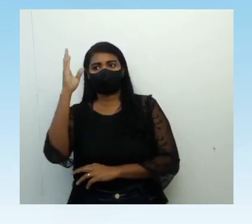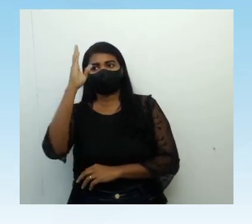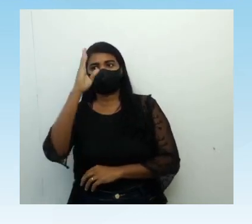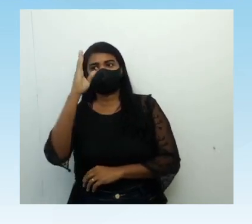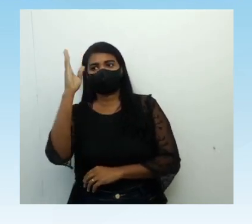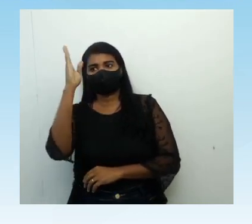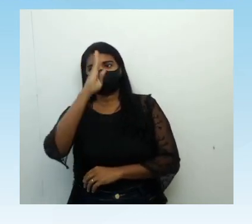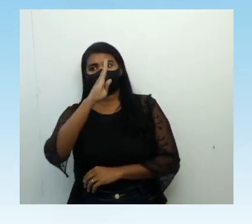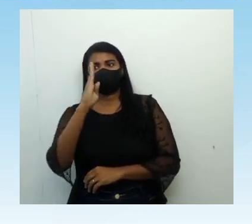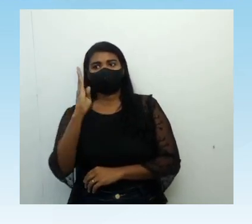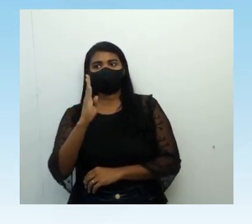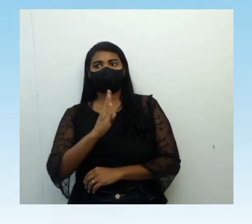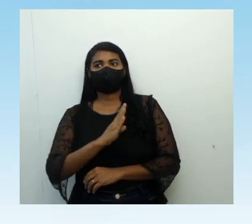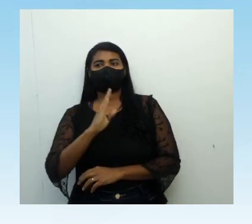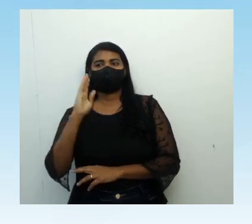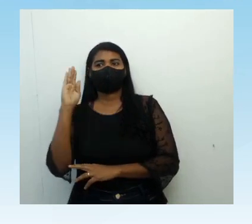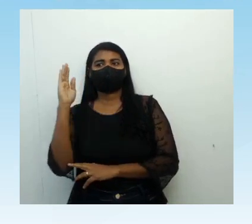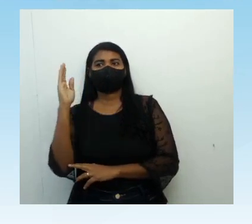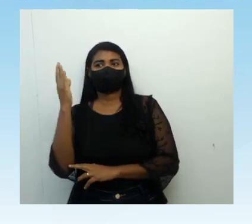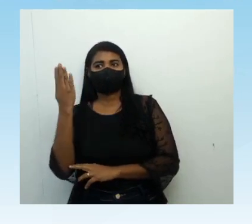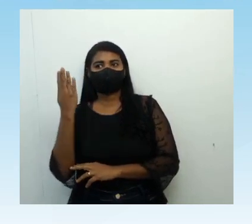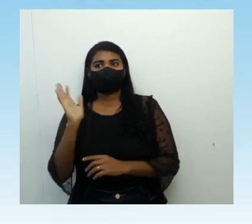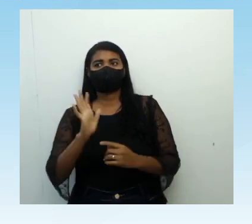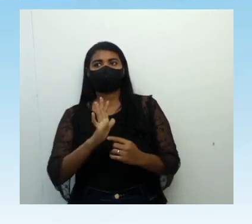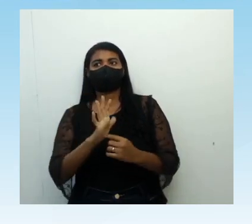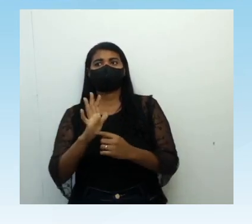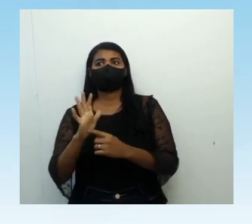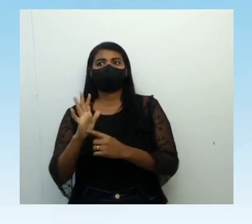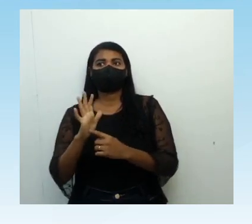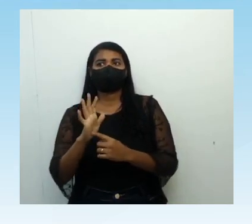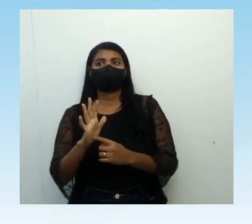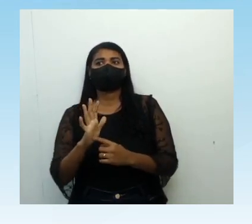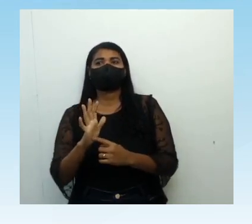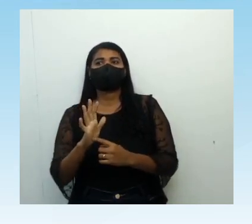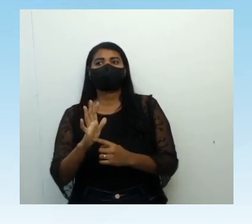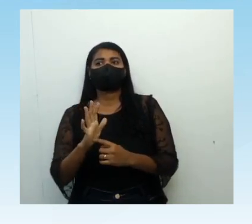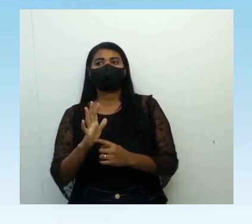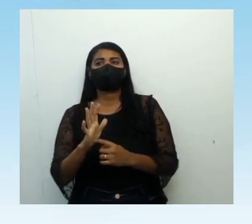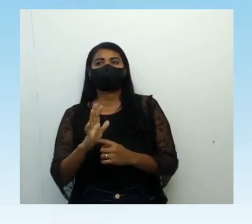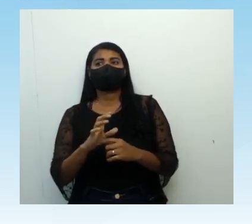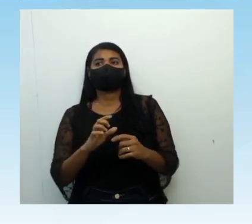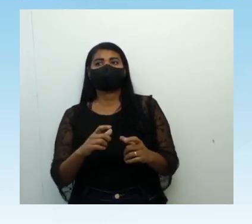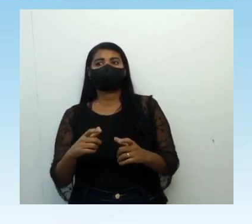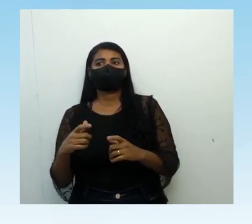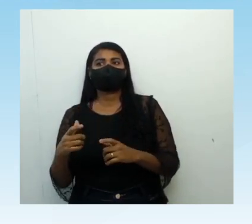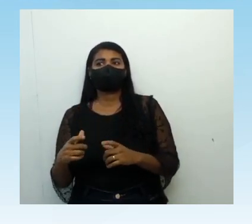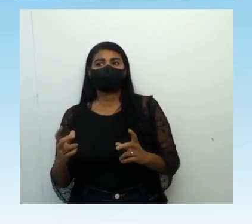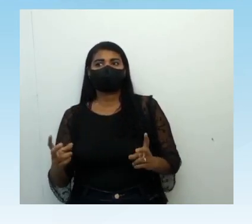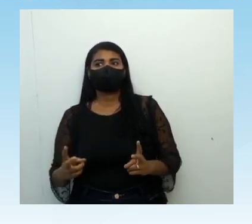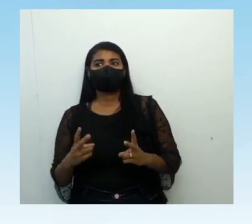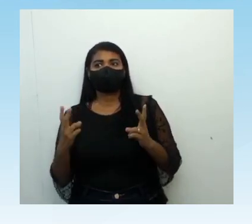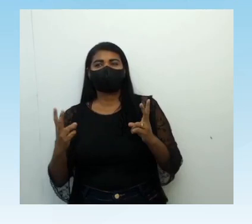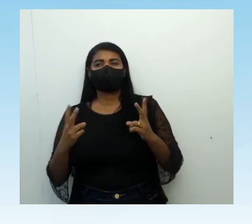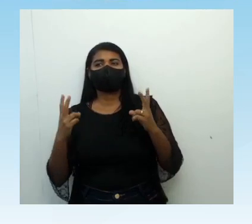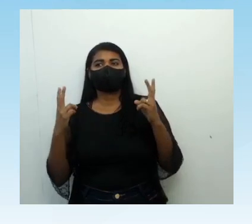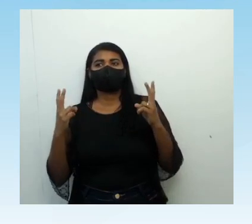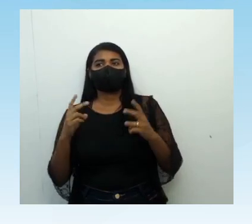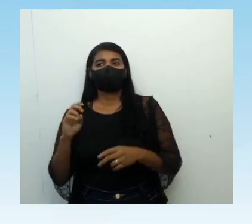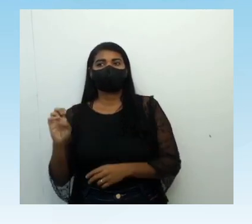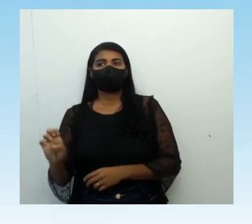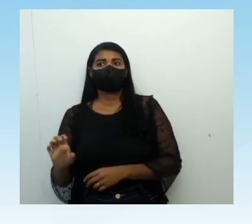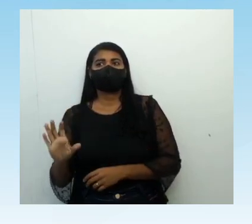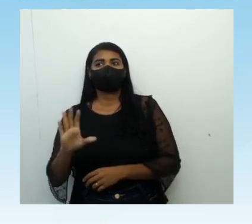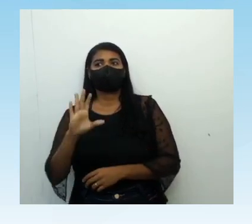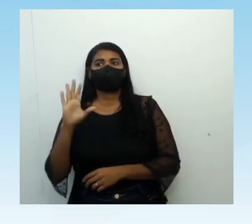uma madeira abundante nessa região, todo o litoral do brasileiro, nessa região, e ele é muito valorizado no mercado europeu. Gente, é